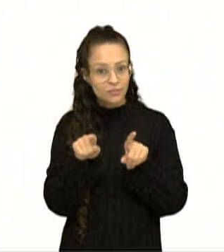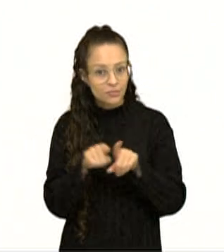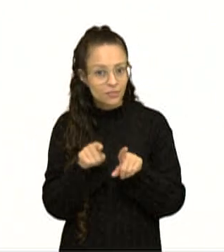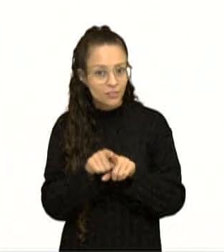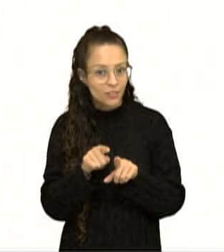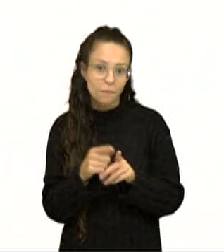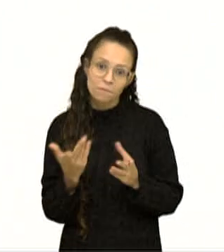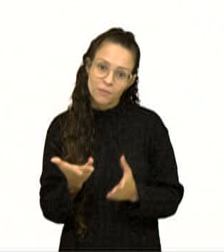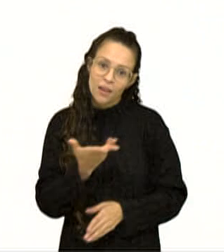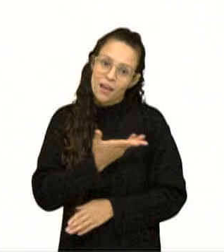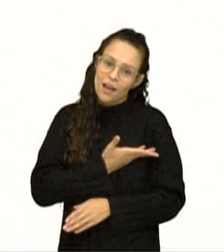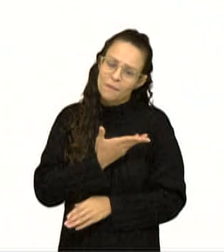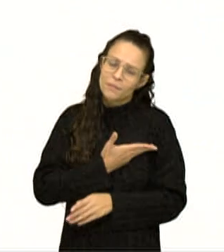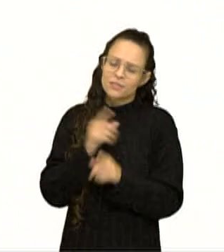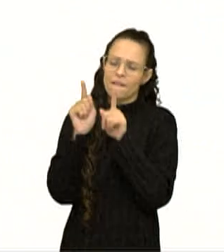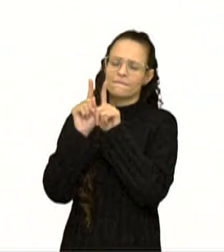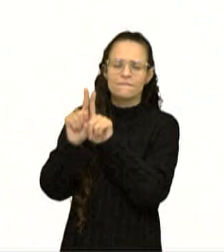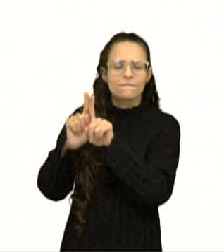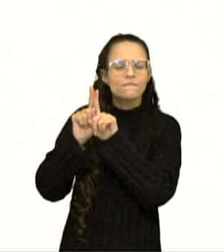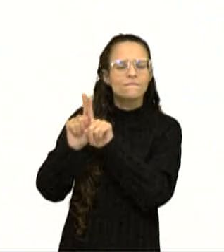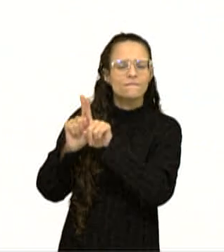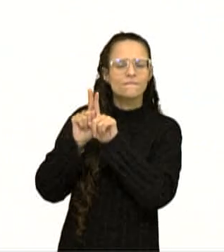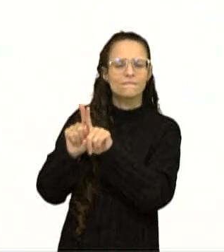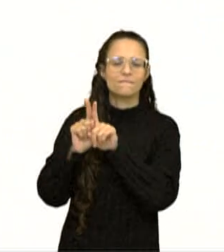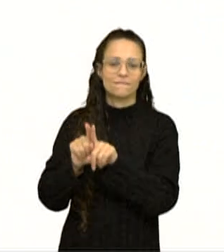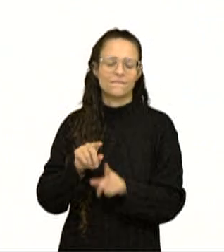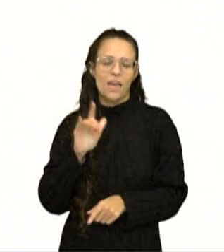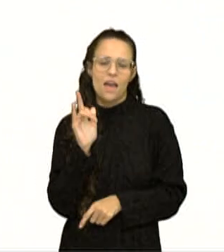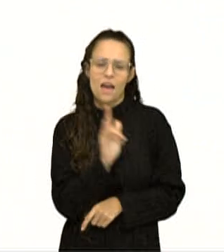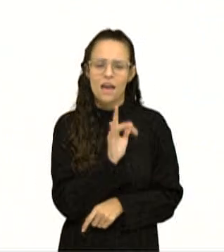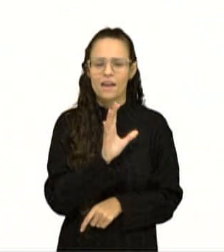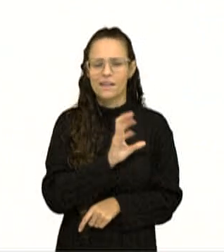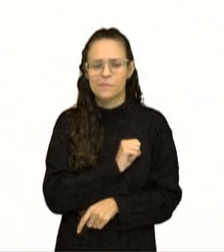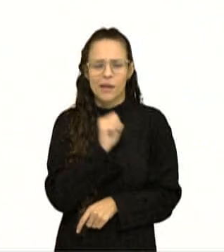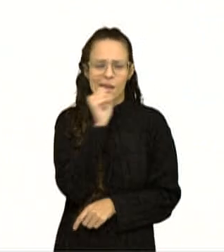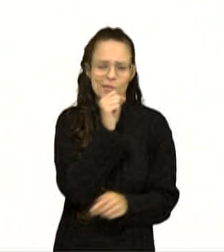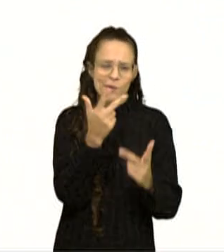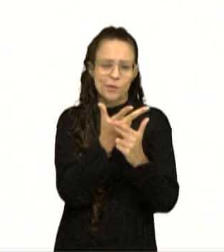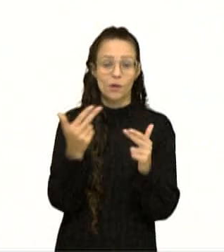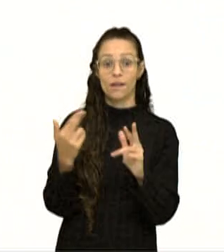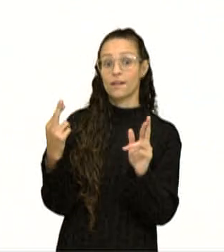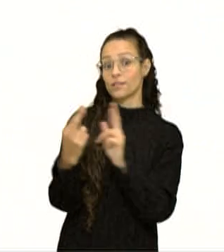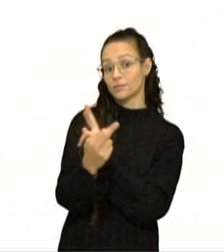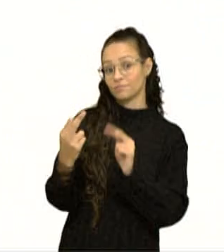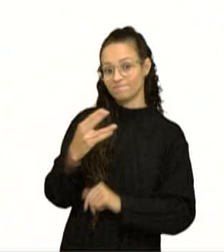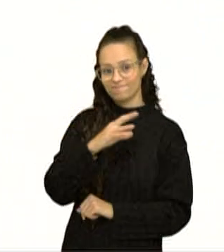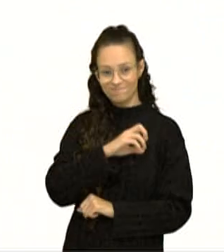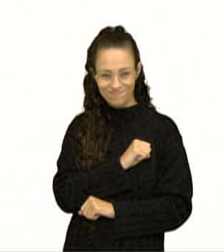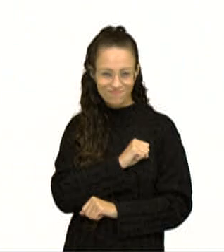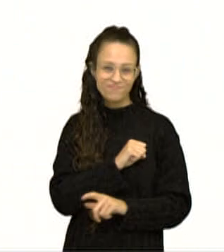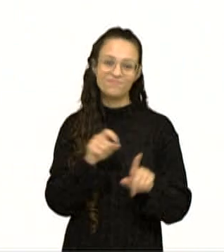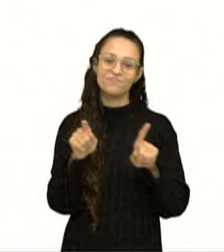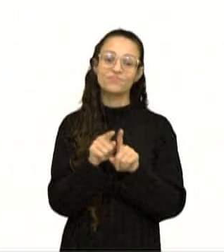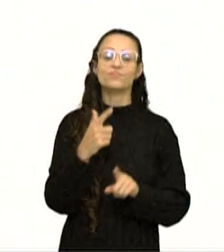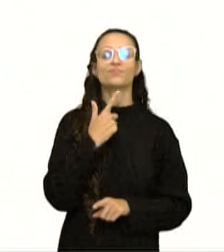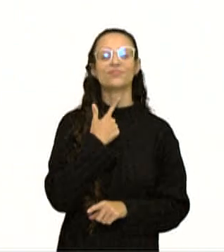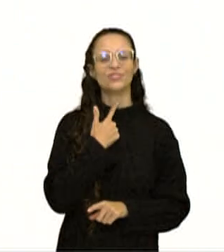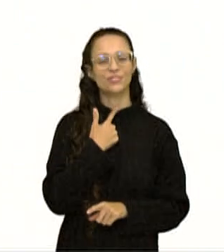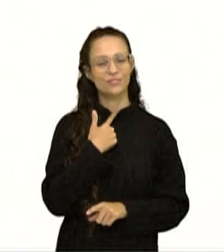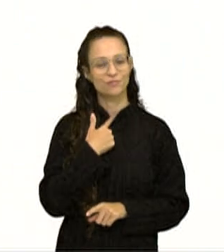aquelas amizades inseparáveis, os ídolos, os relacionamentos amorosos e aquela vontade